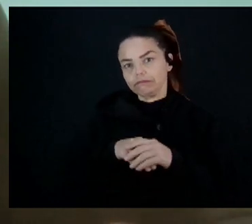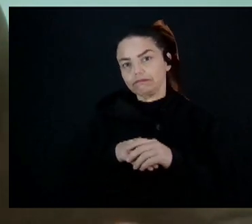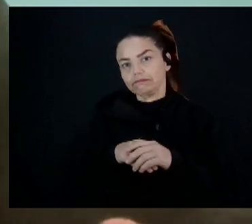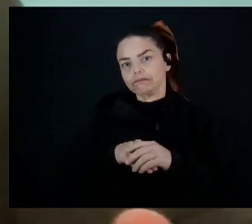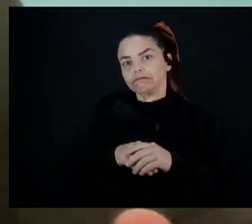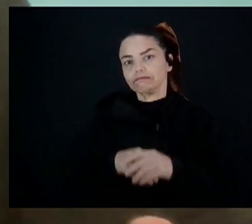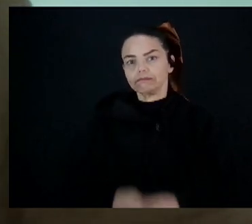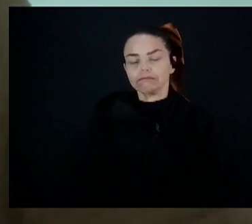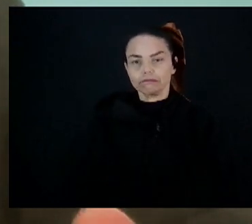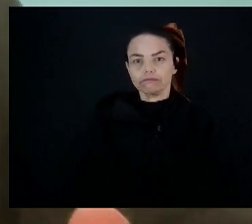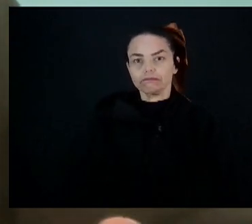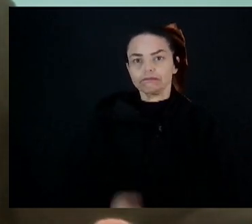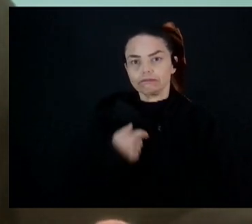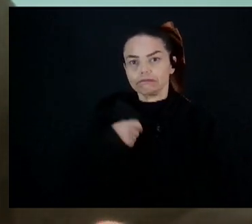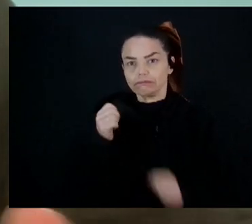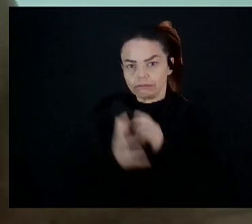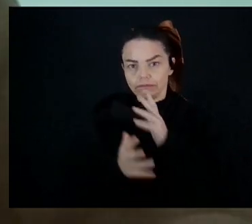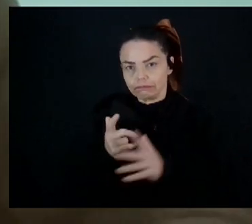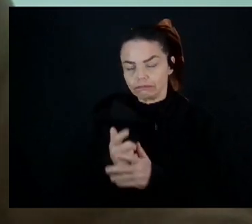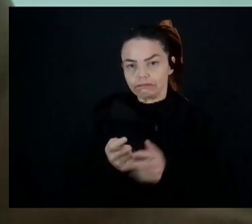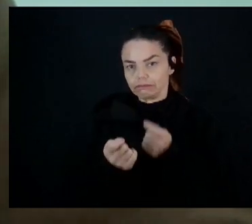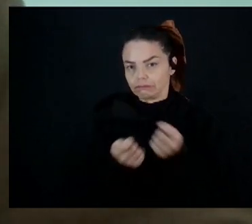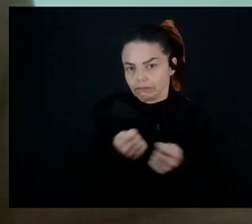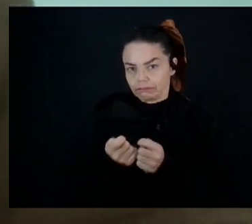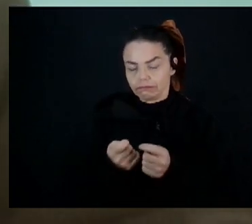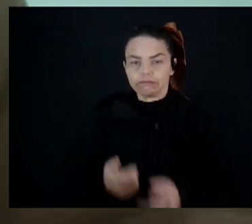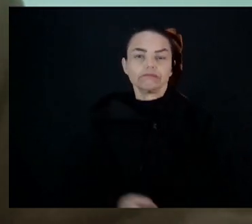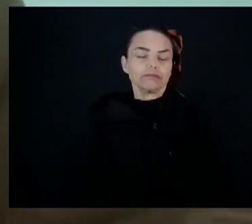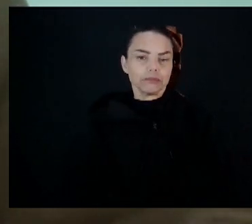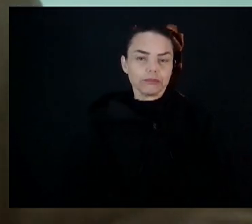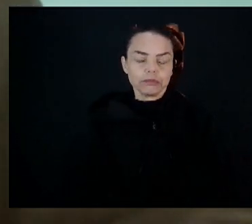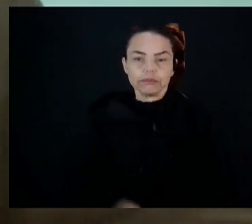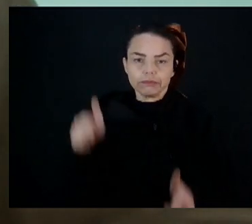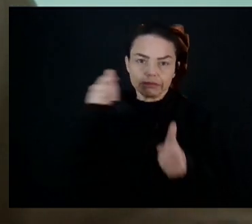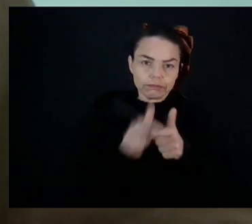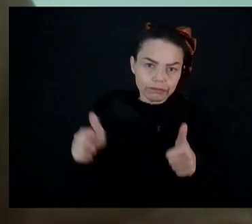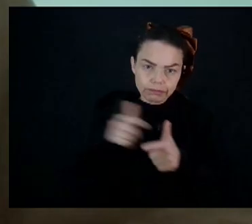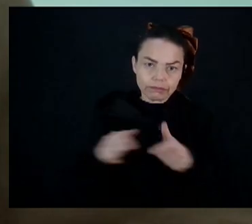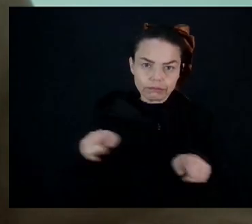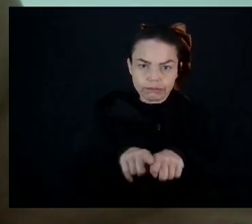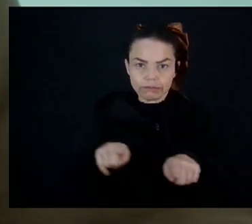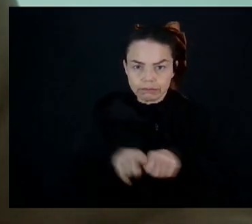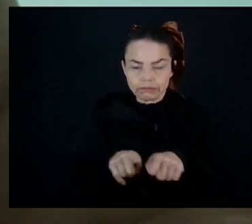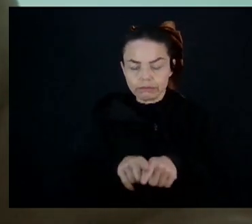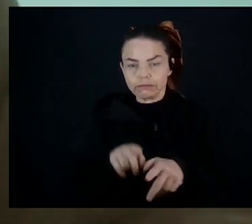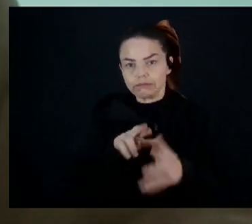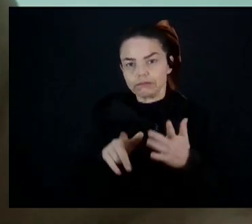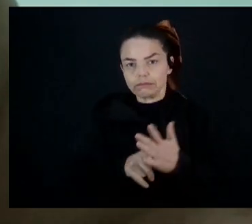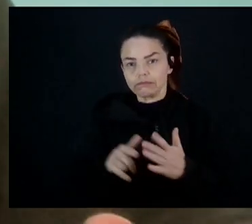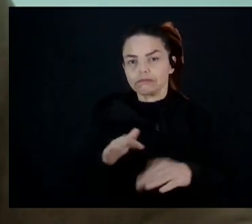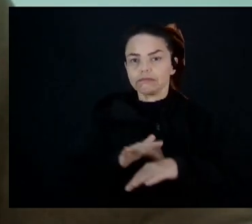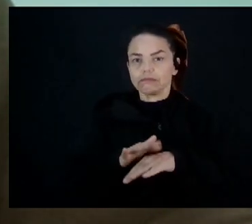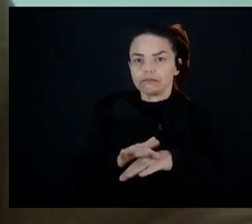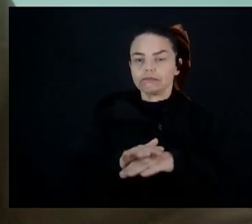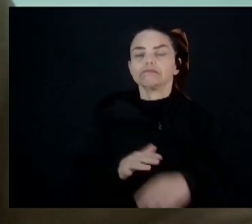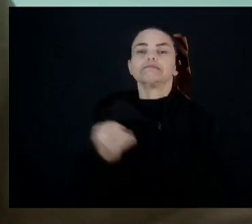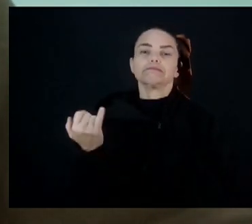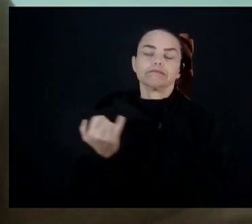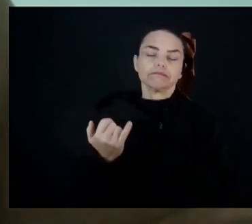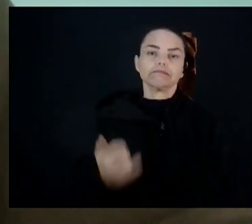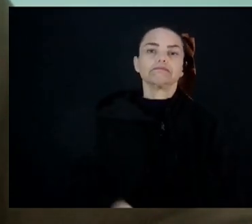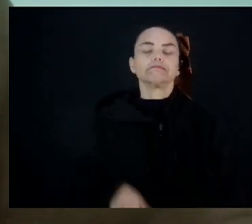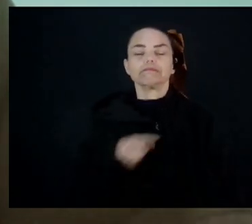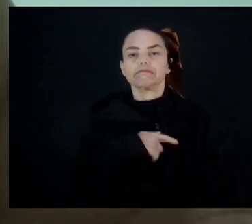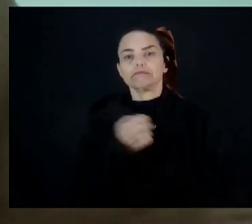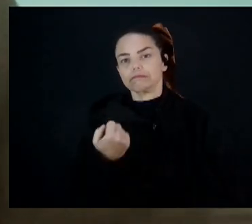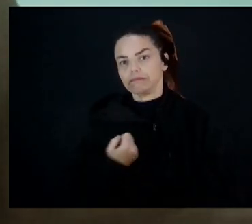que a gente fala de regulação interna. O problema é que também existem outras doenças concomitantes não apenas a um número de horas